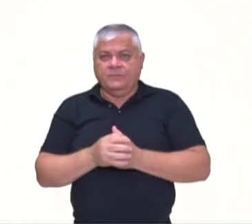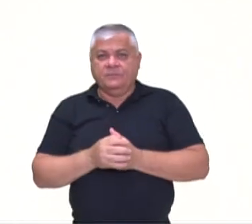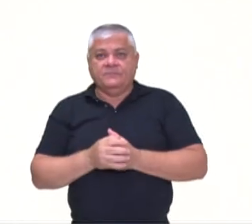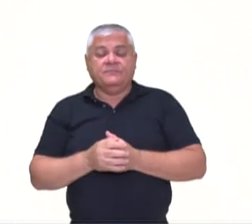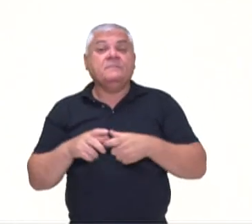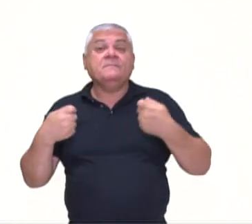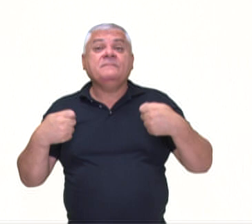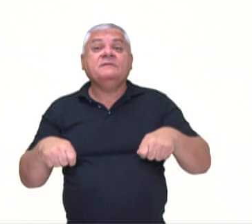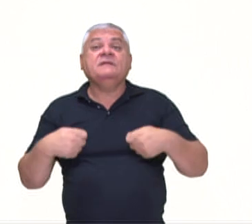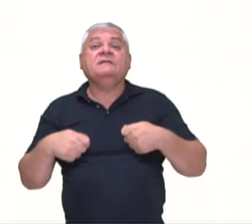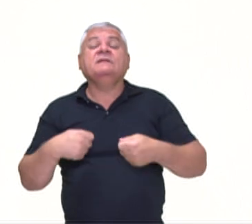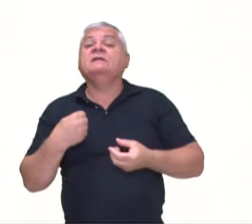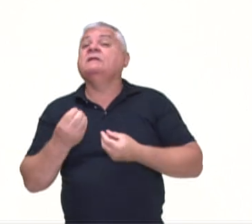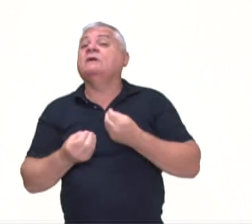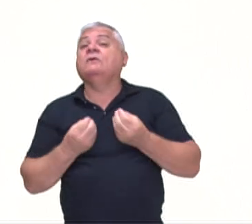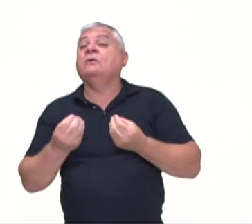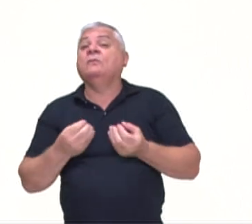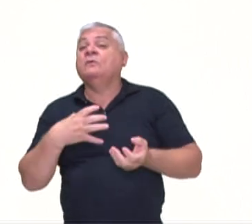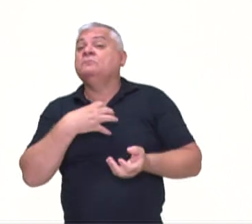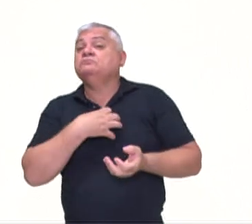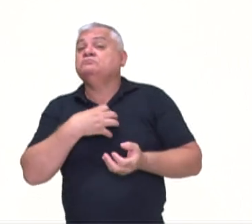que nós identifiquemos uma reação?